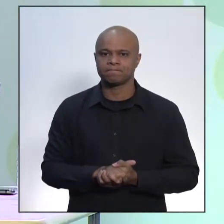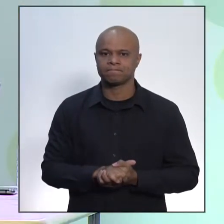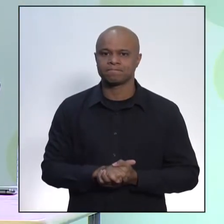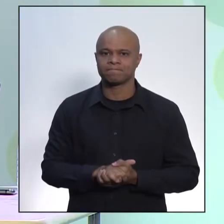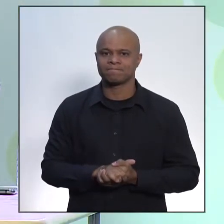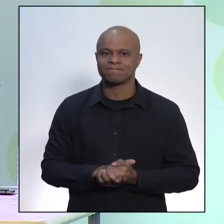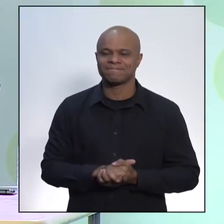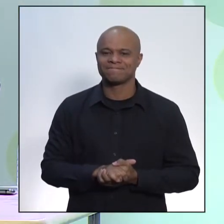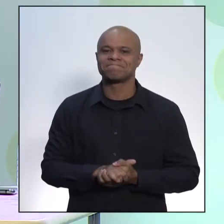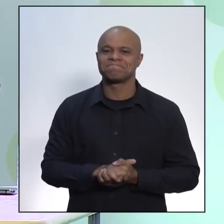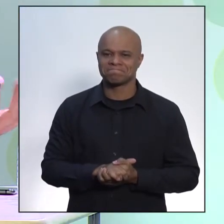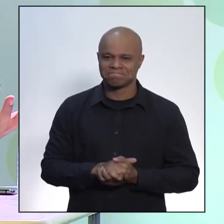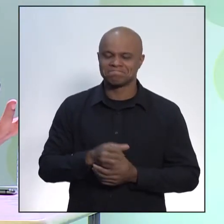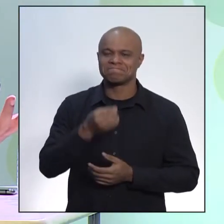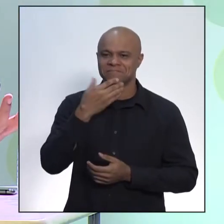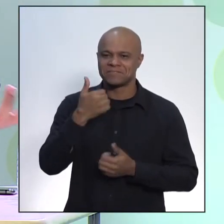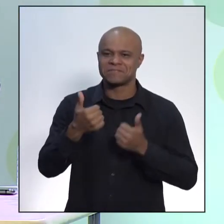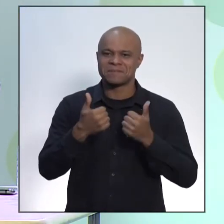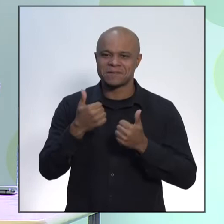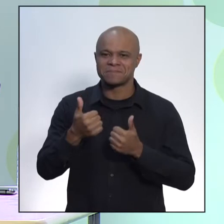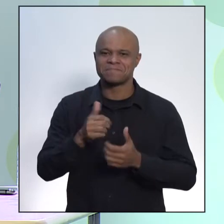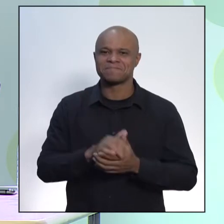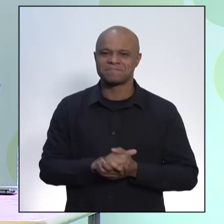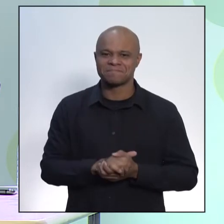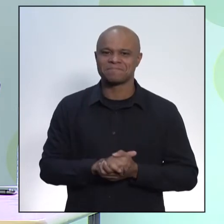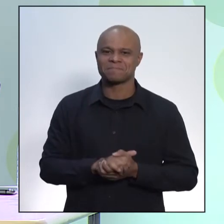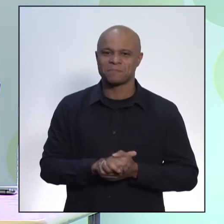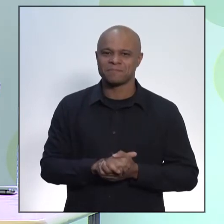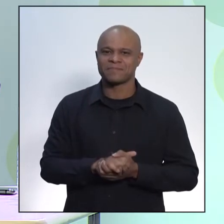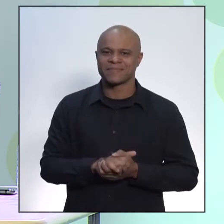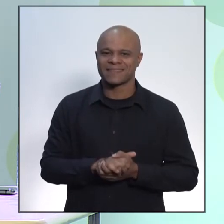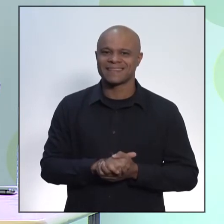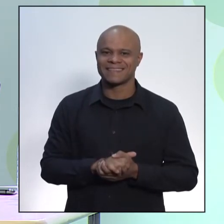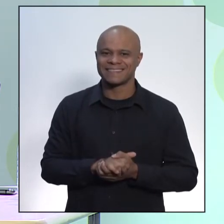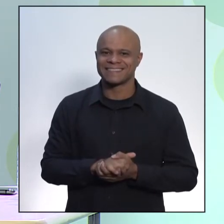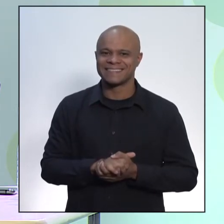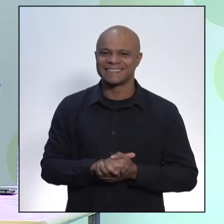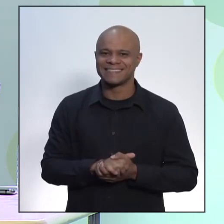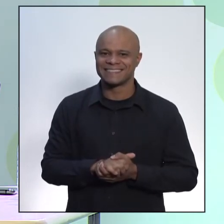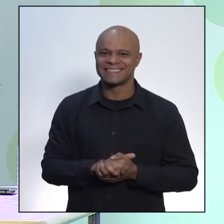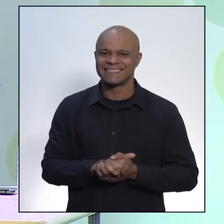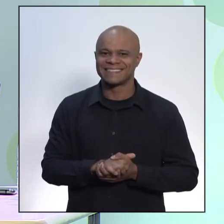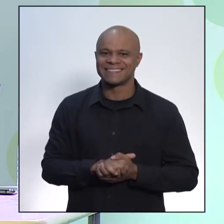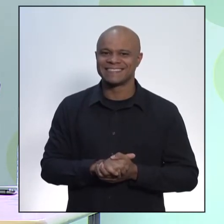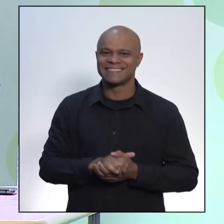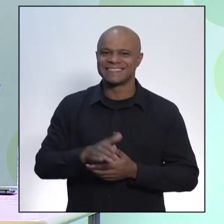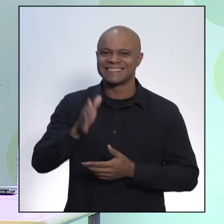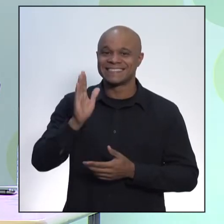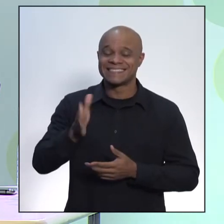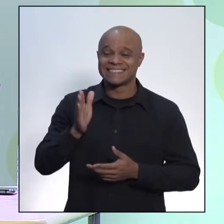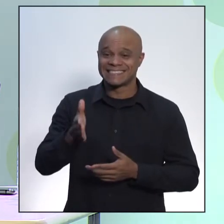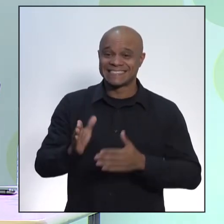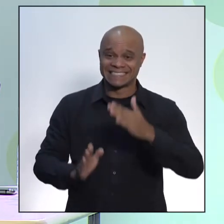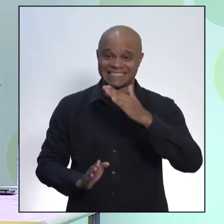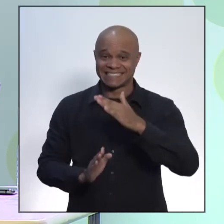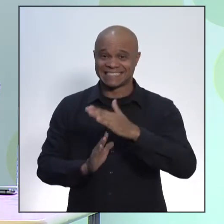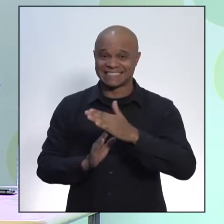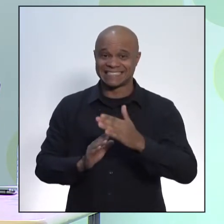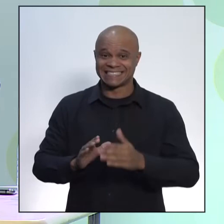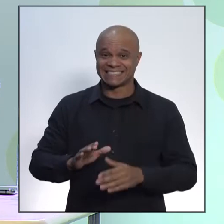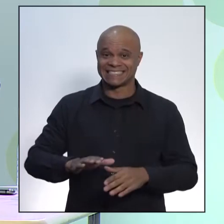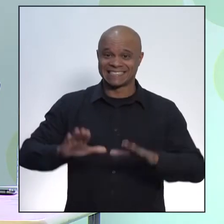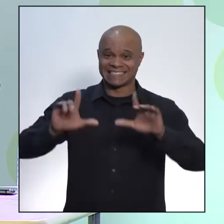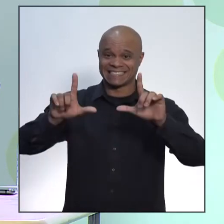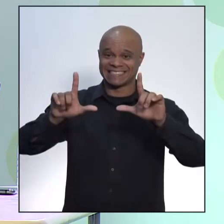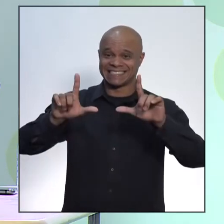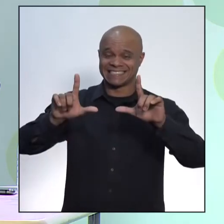bem. Olha só, nem vi o tempo passar, a gente já está... Nossa, não, eu não estou acreditando. Então, a gente já está Muito assim rápido. a placa ali,